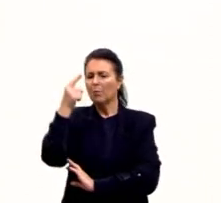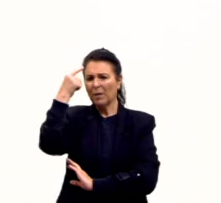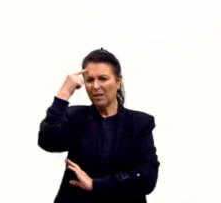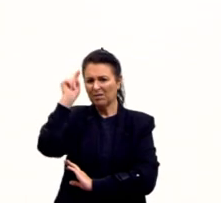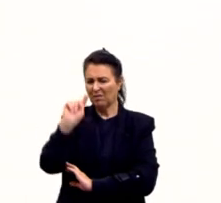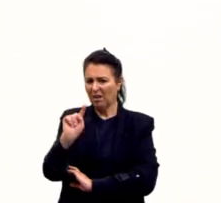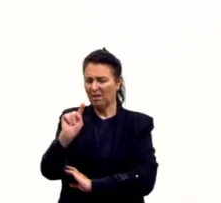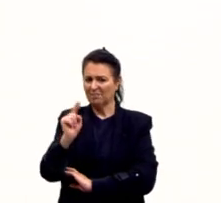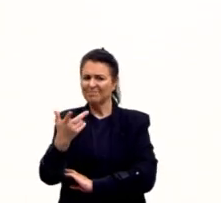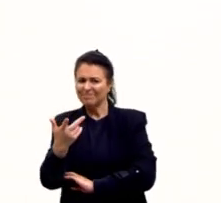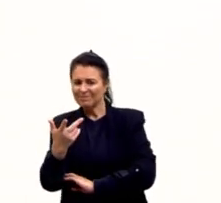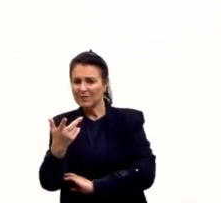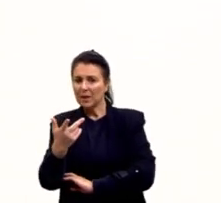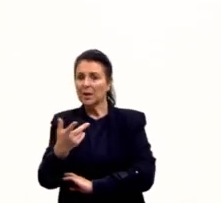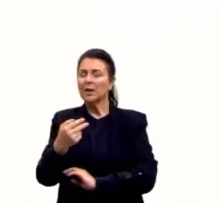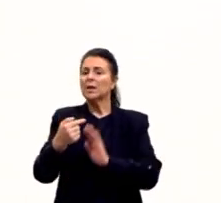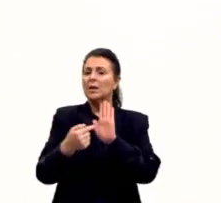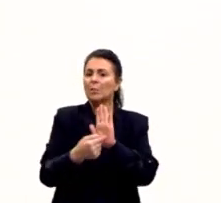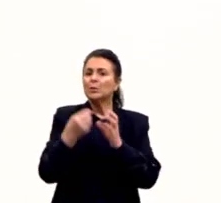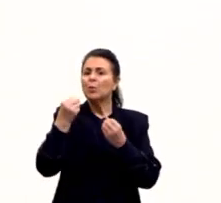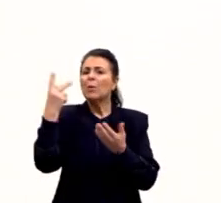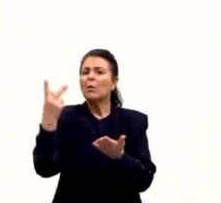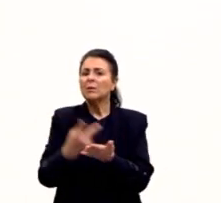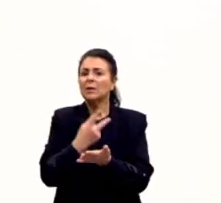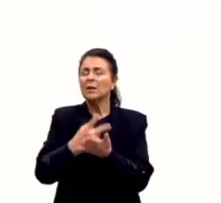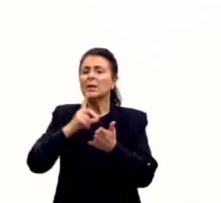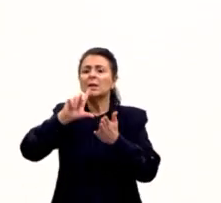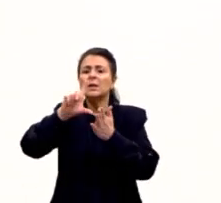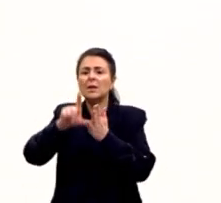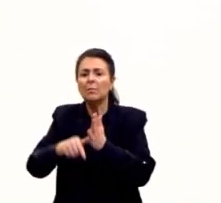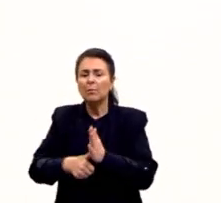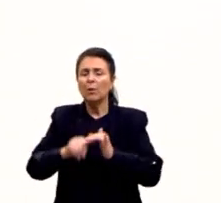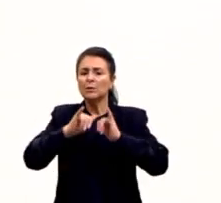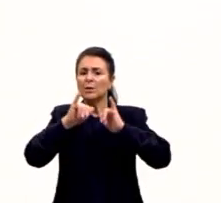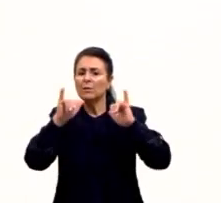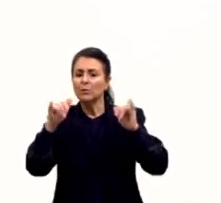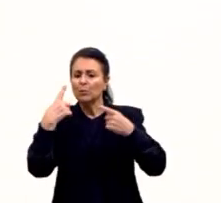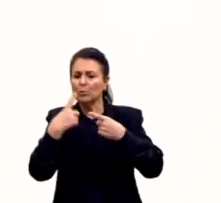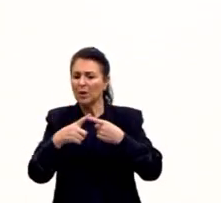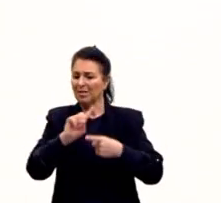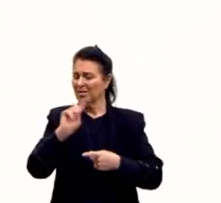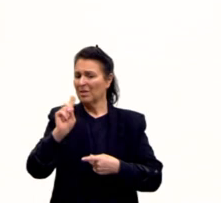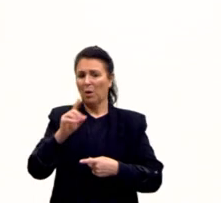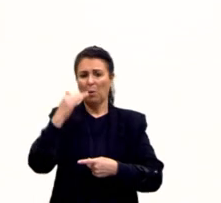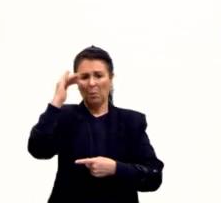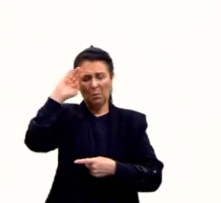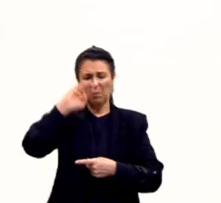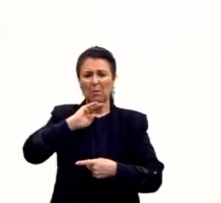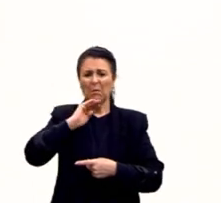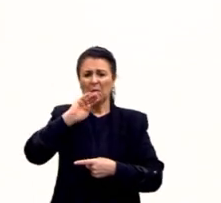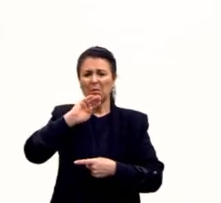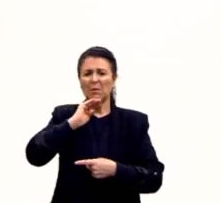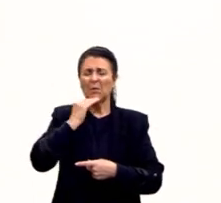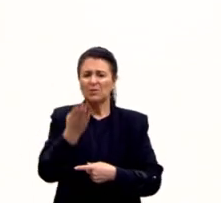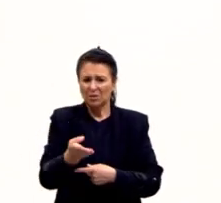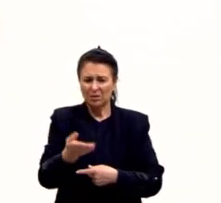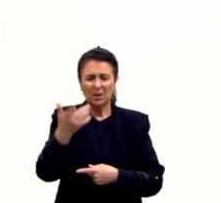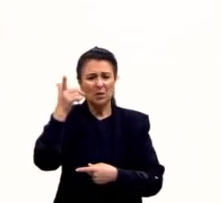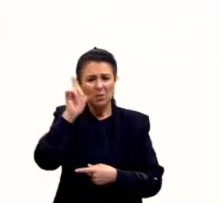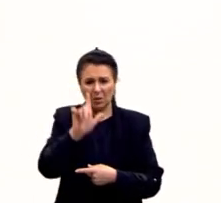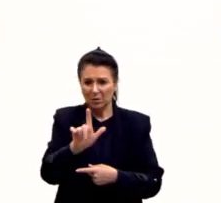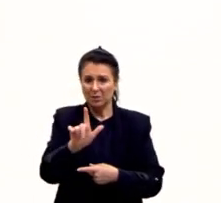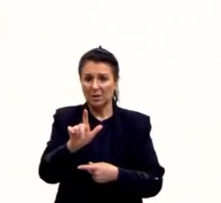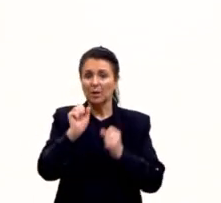ideia afirmando como algo acontece e em seguida dizendo porquê de não funcionar podem ser mostradas duas